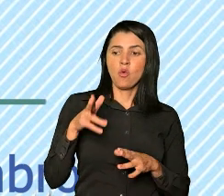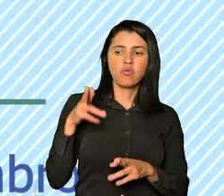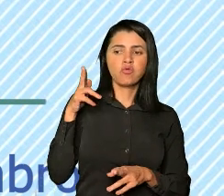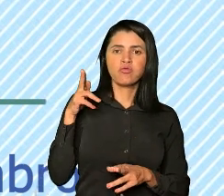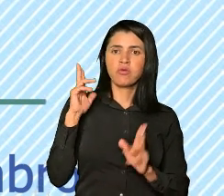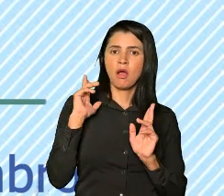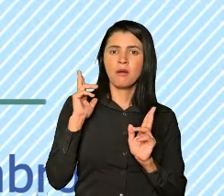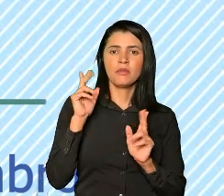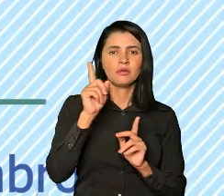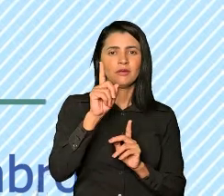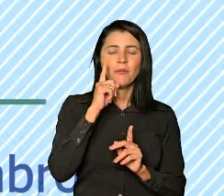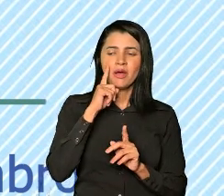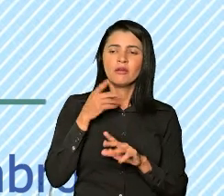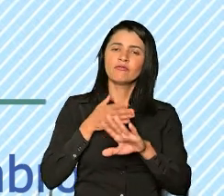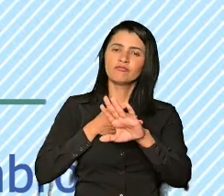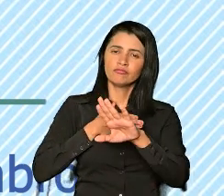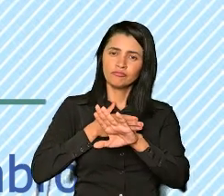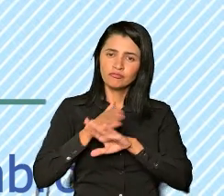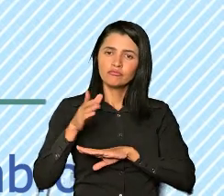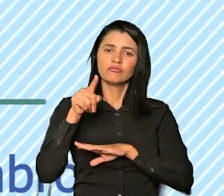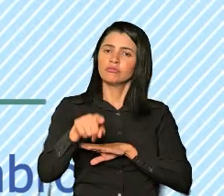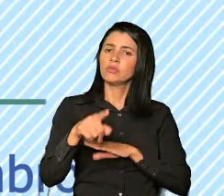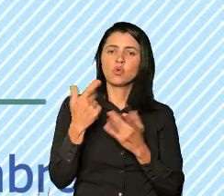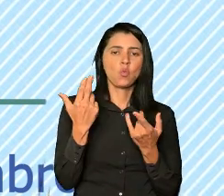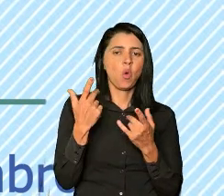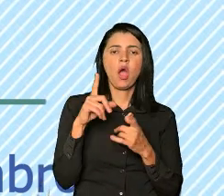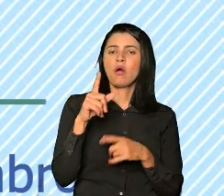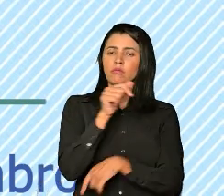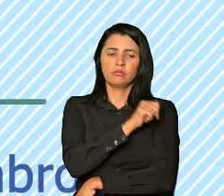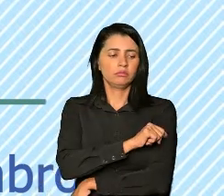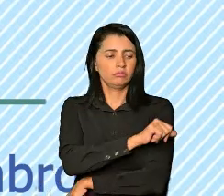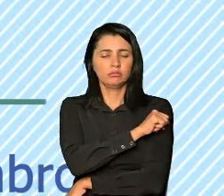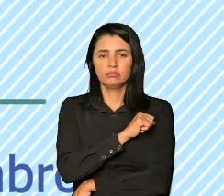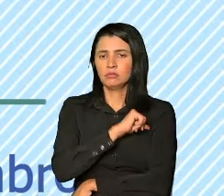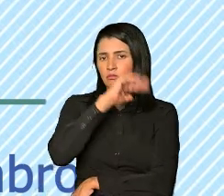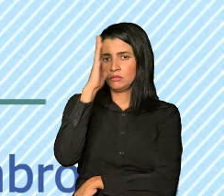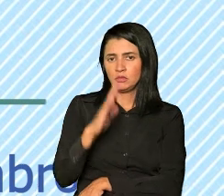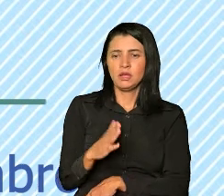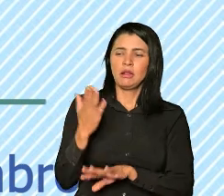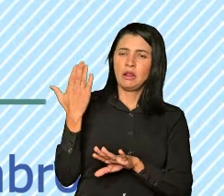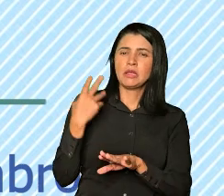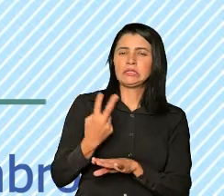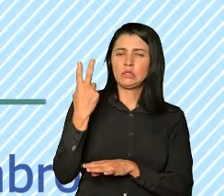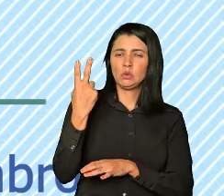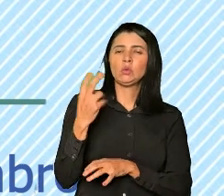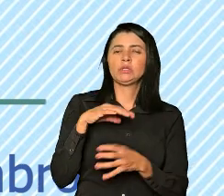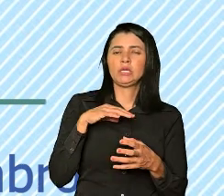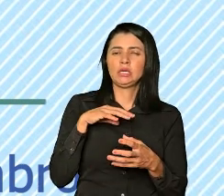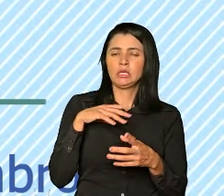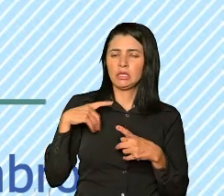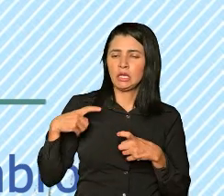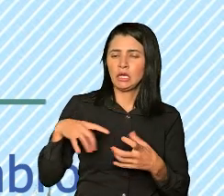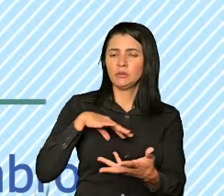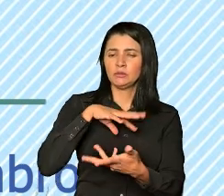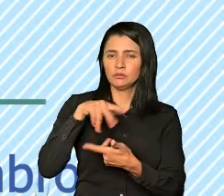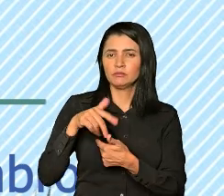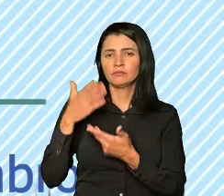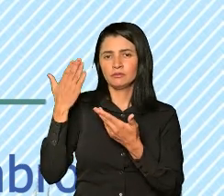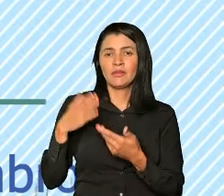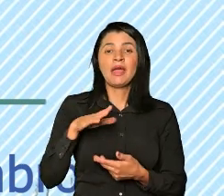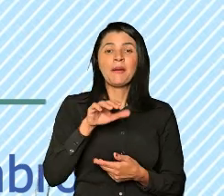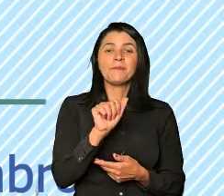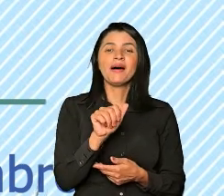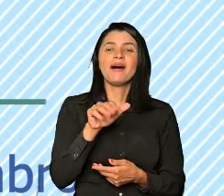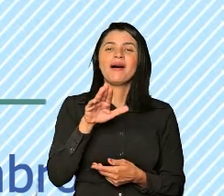ela foi até, digamos, como foram as enfermeiras brasileiras na época da Segunda Guerra Mundial. Bárbara de Alencar merecia uma